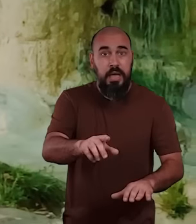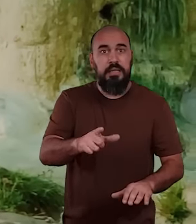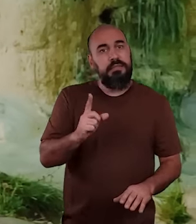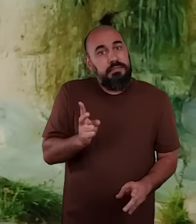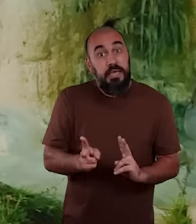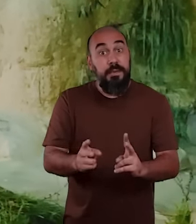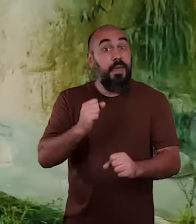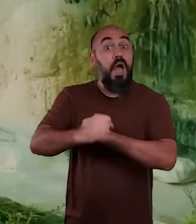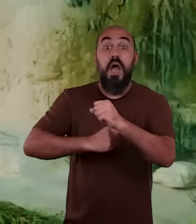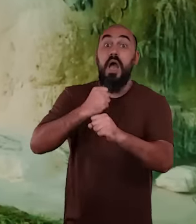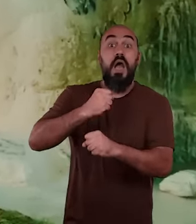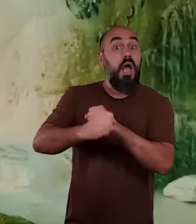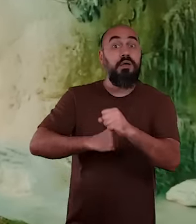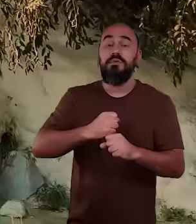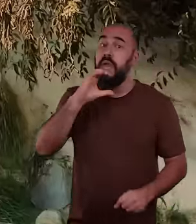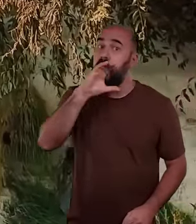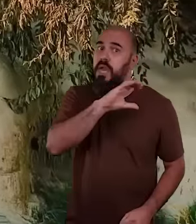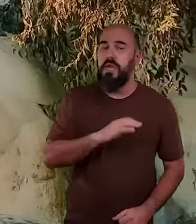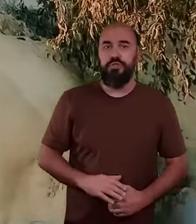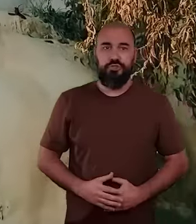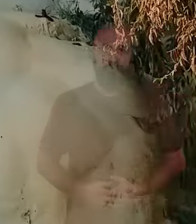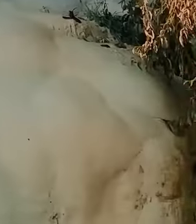durante todo o ano ela é quentinha, viu?